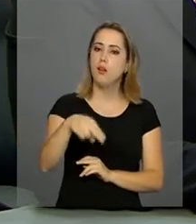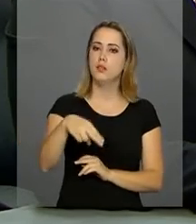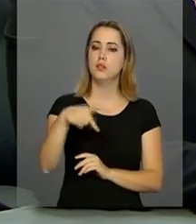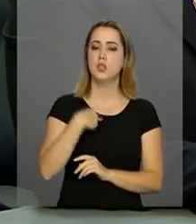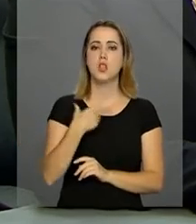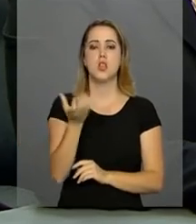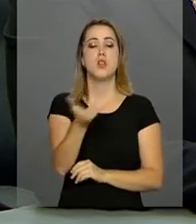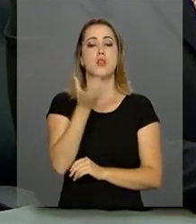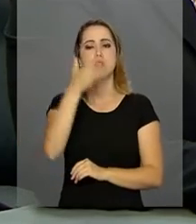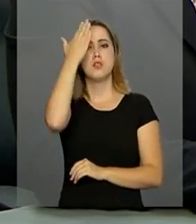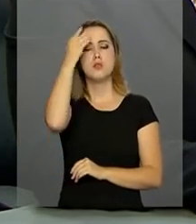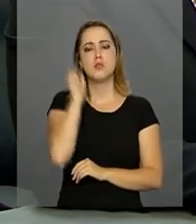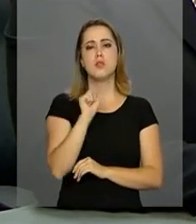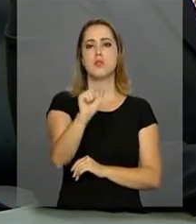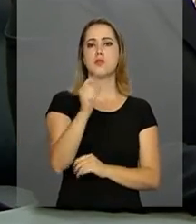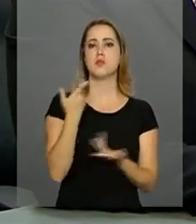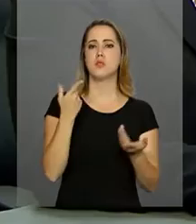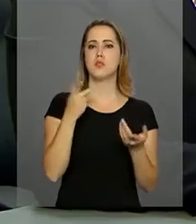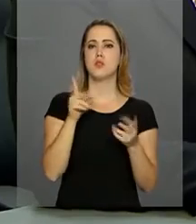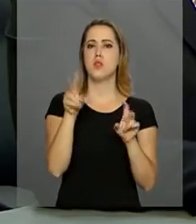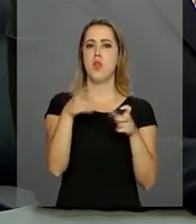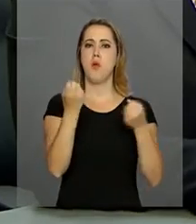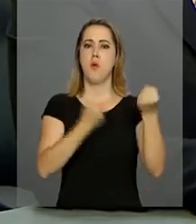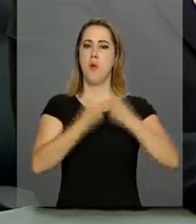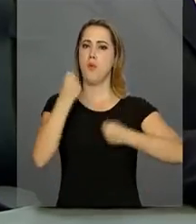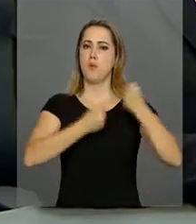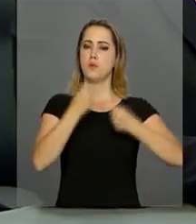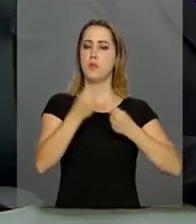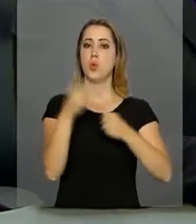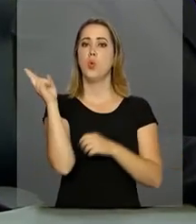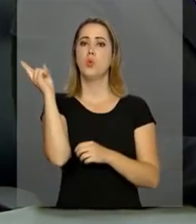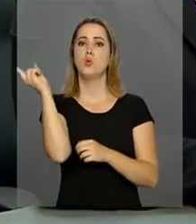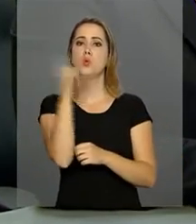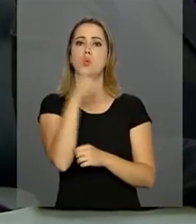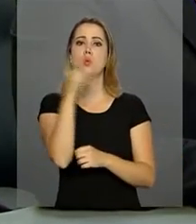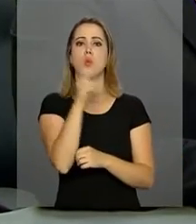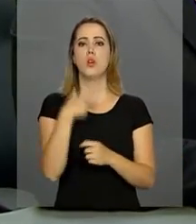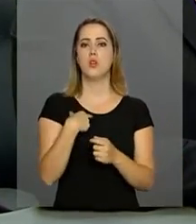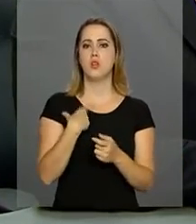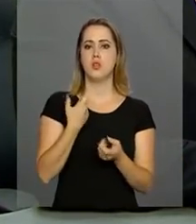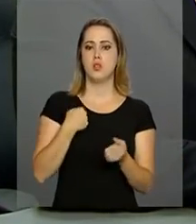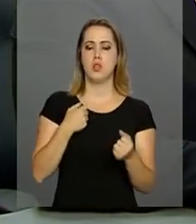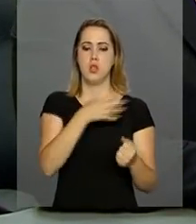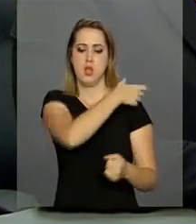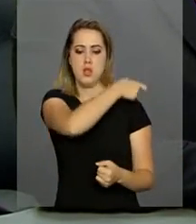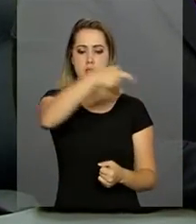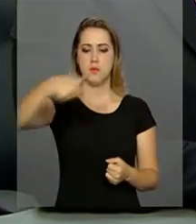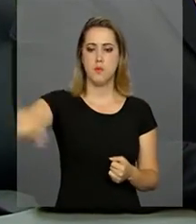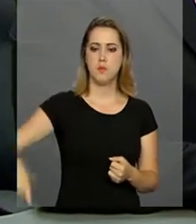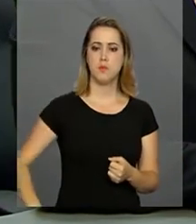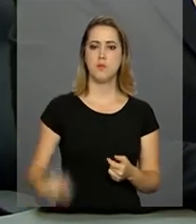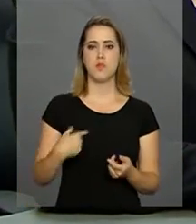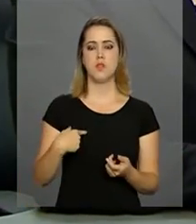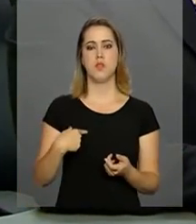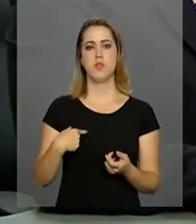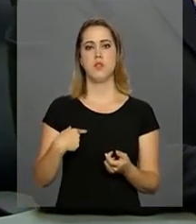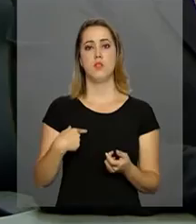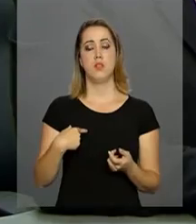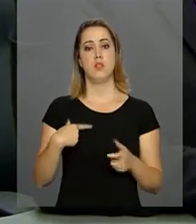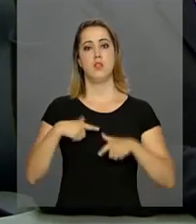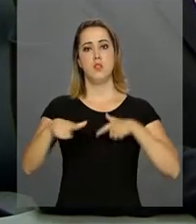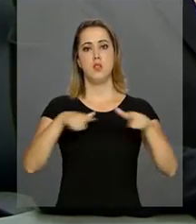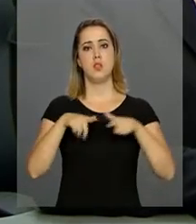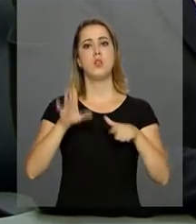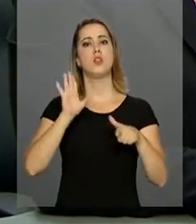de saber esse respeito de velocidade que tem que andar amarrado com o cinto de segurança. Eu trabalho mais em periferia. Já